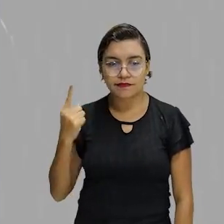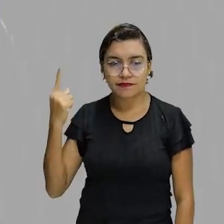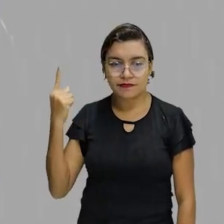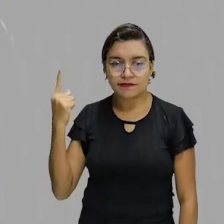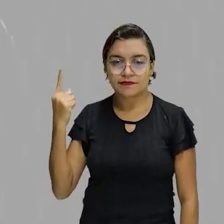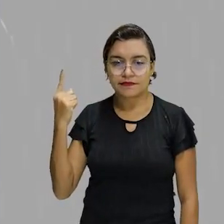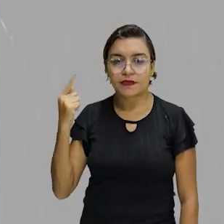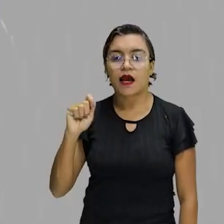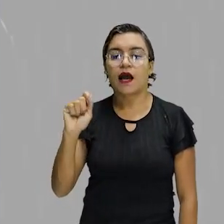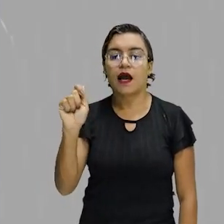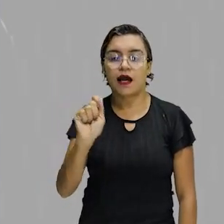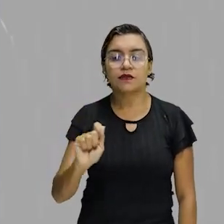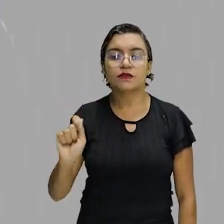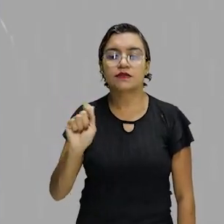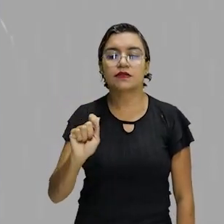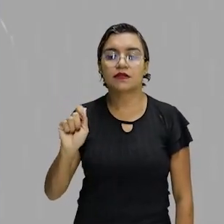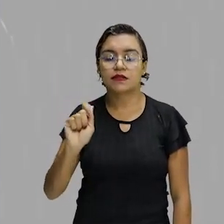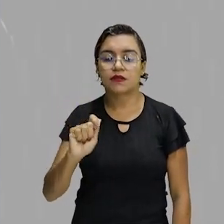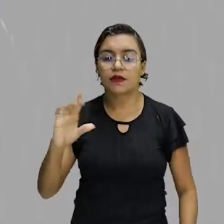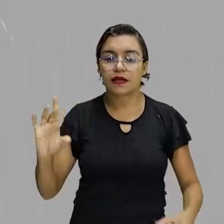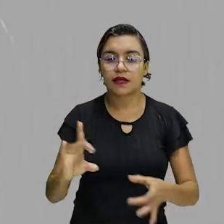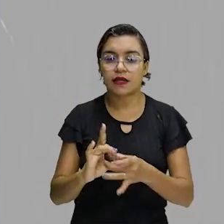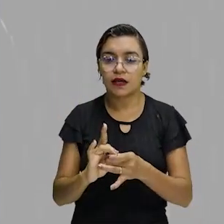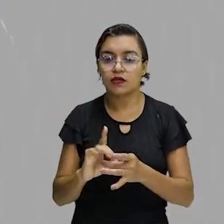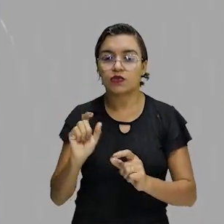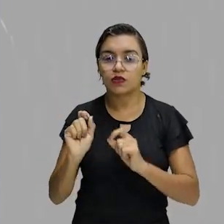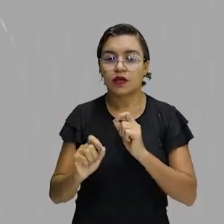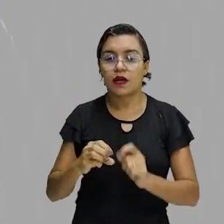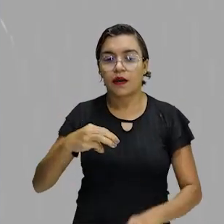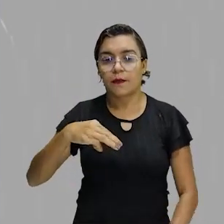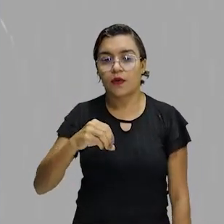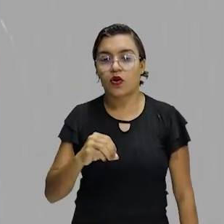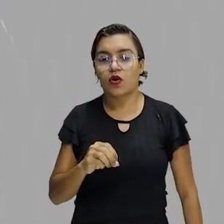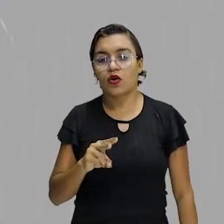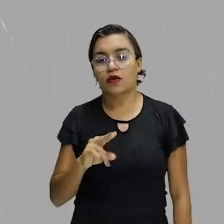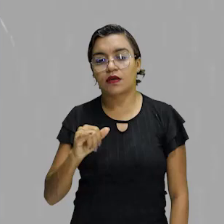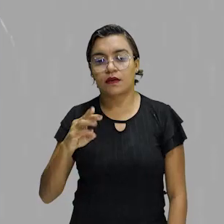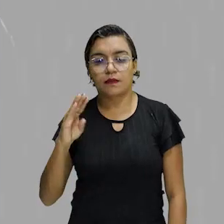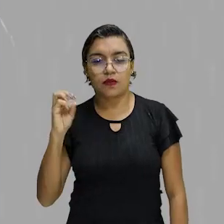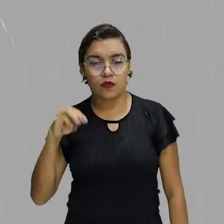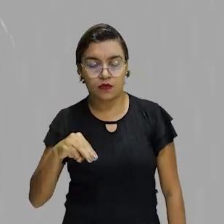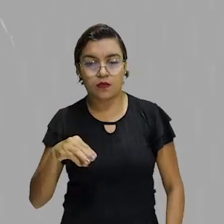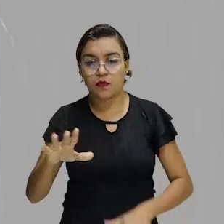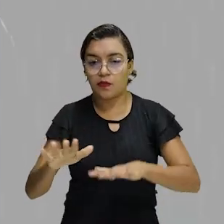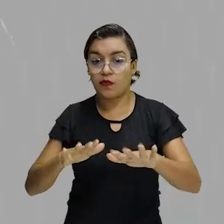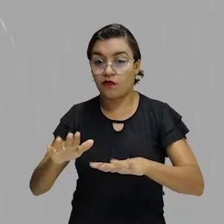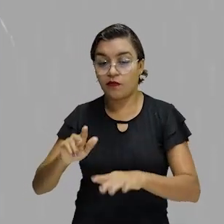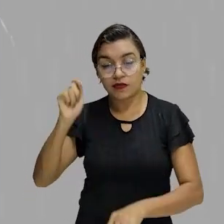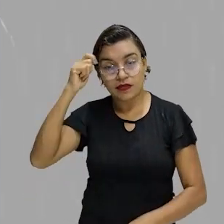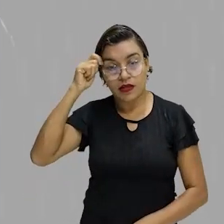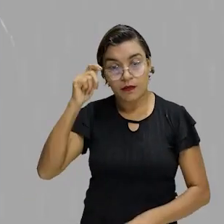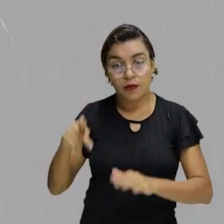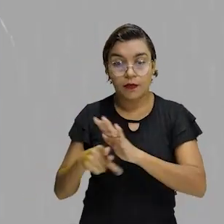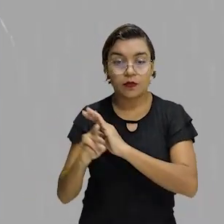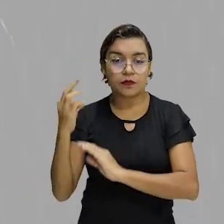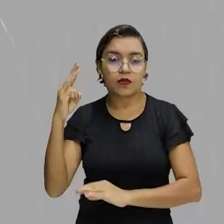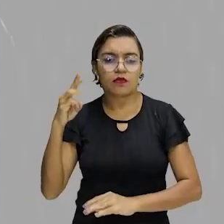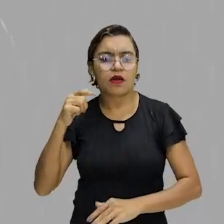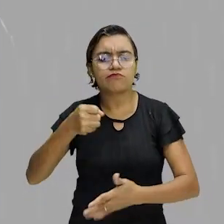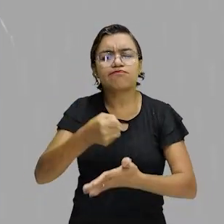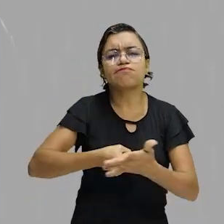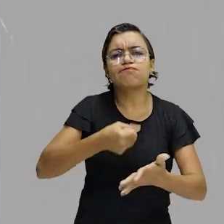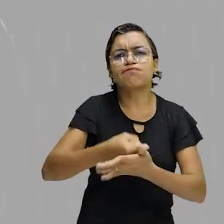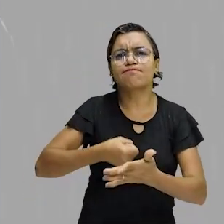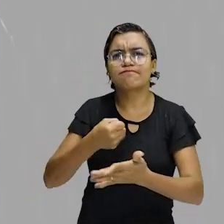outra associação que é ligada ao Moquibon, ao movimento quilombola do Maranhão. O que basicamente os quilombolas lutam?